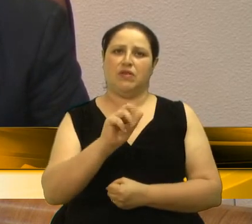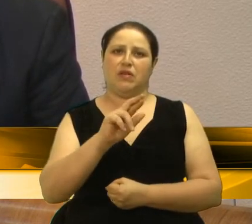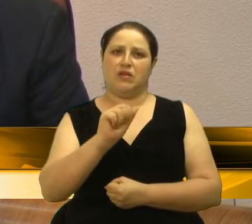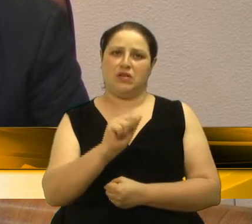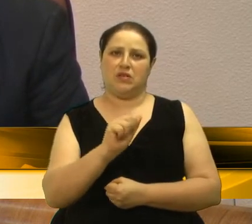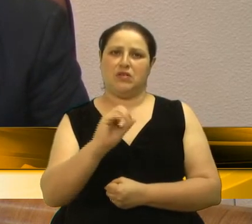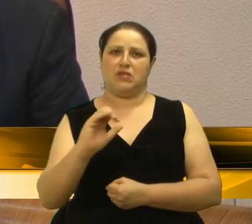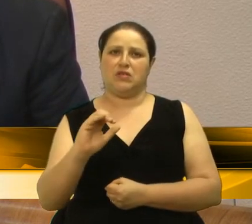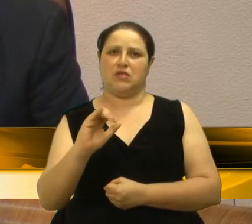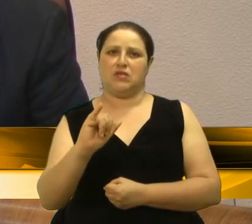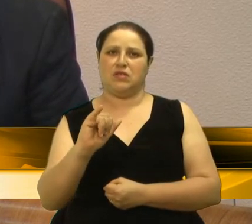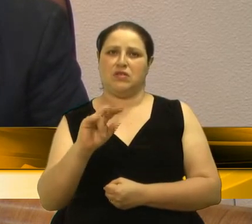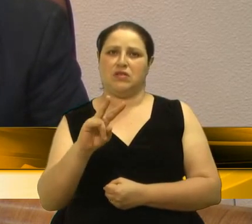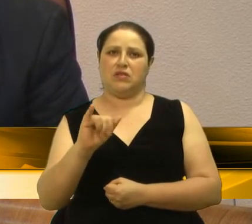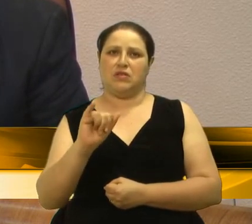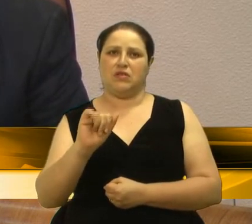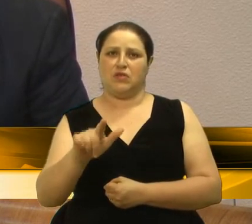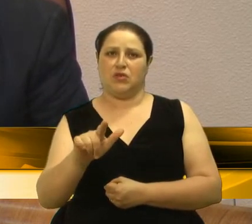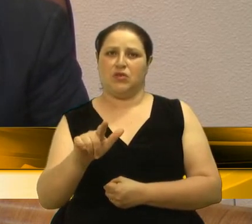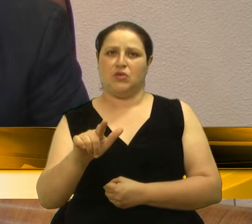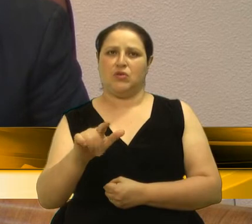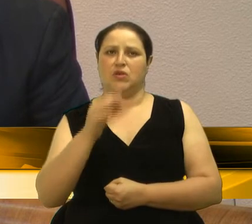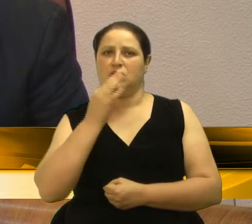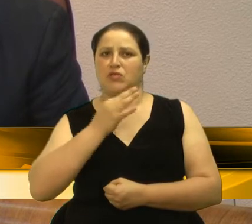Sul, RS, parênteses, processo número